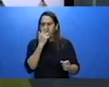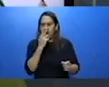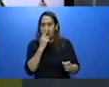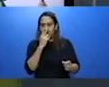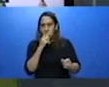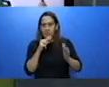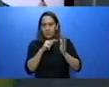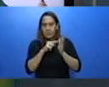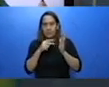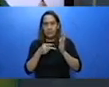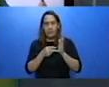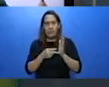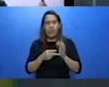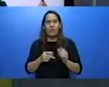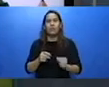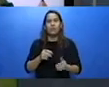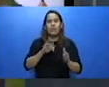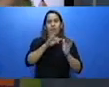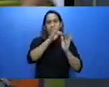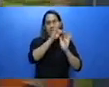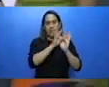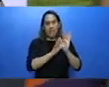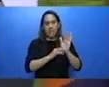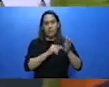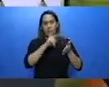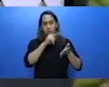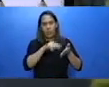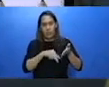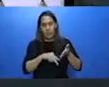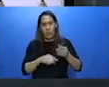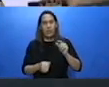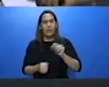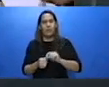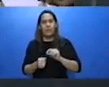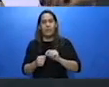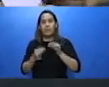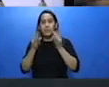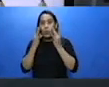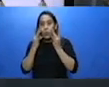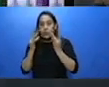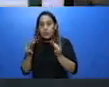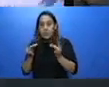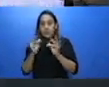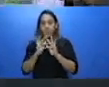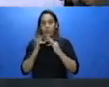Para isso, vocês têm que ler o texto. Faça com a família.